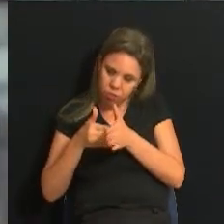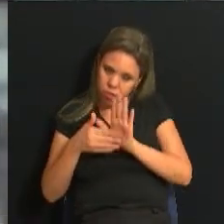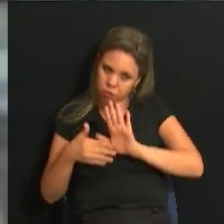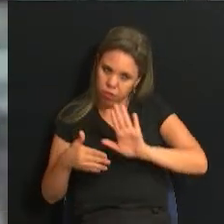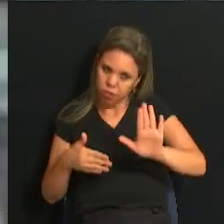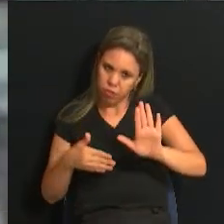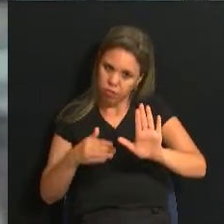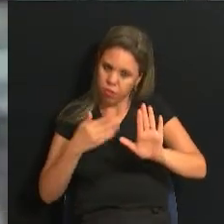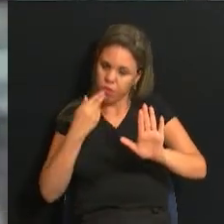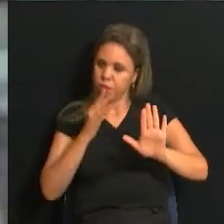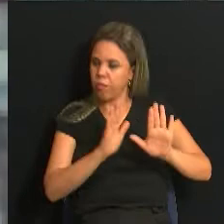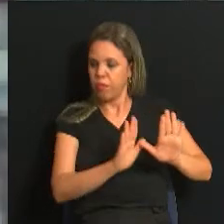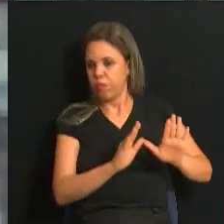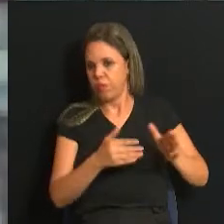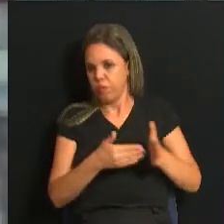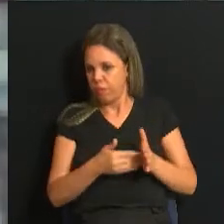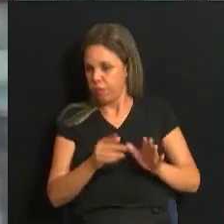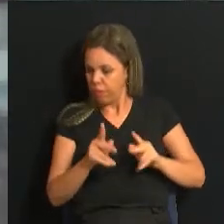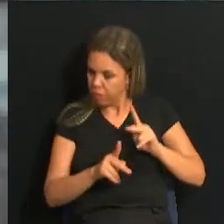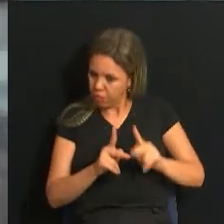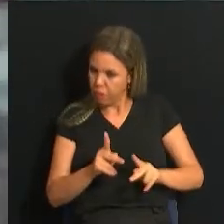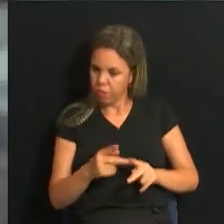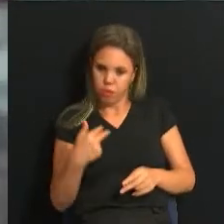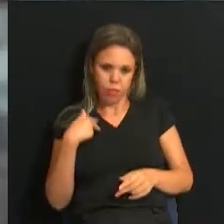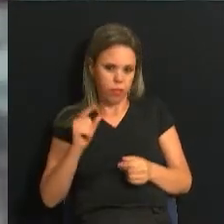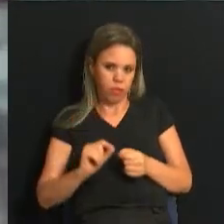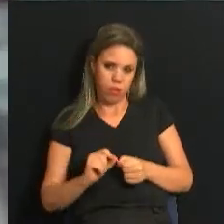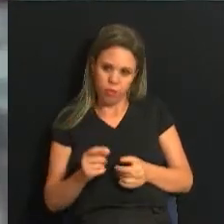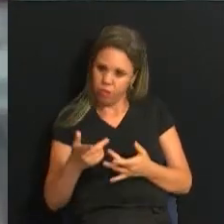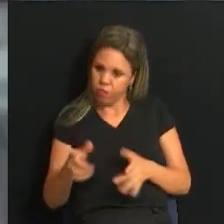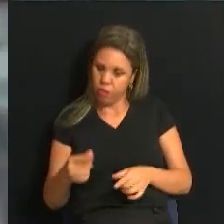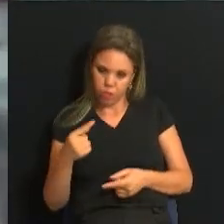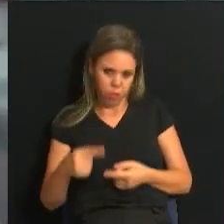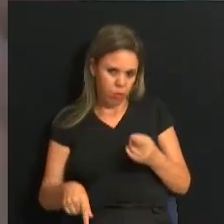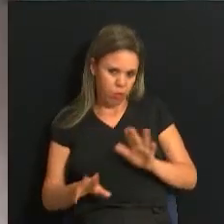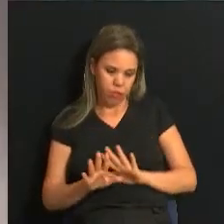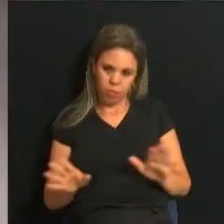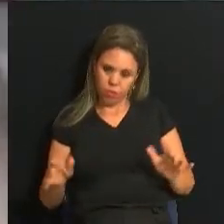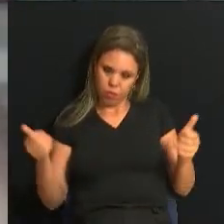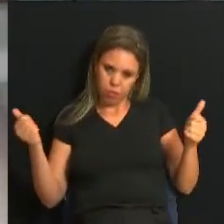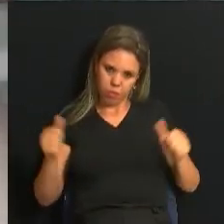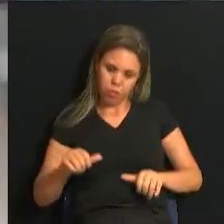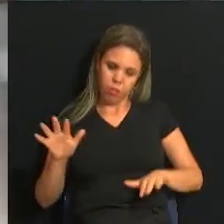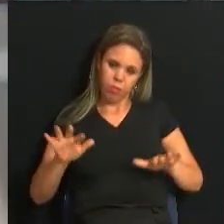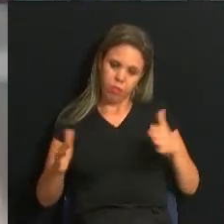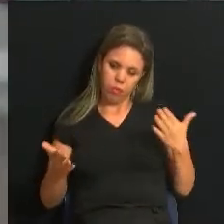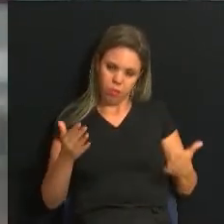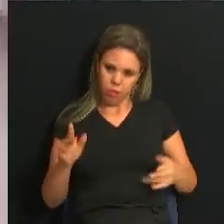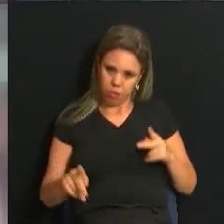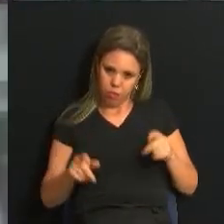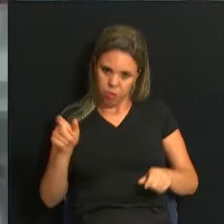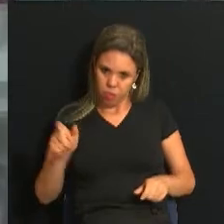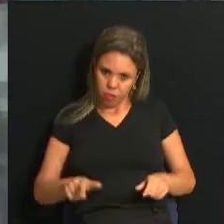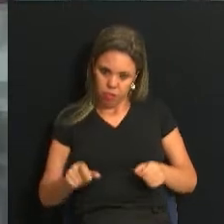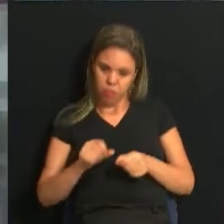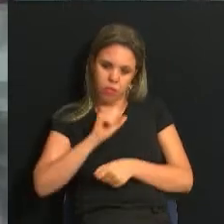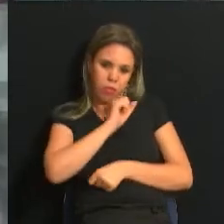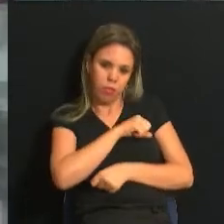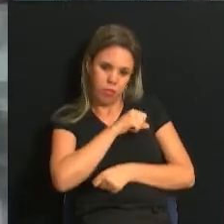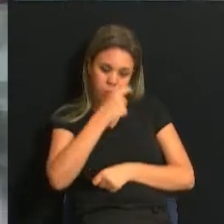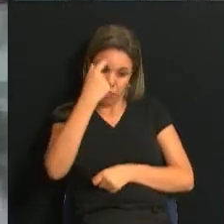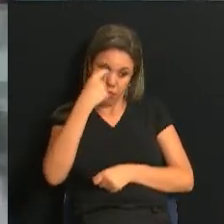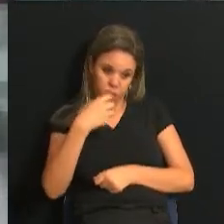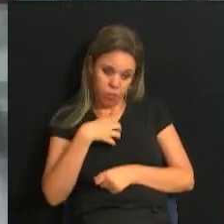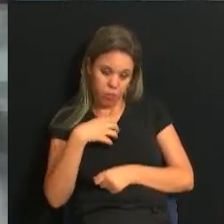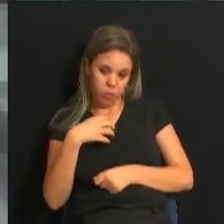como limite você do que a pessoa pode ou não pode fazer. E no pior cenário, se essa é uma pessoa que está fazendo mal para você,